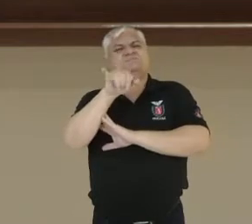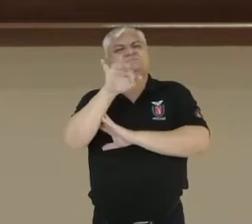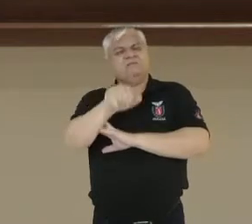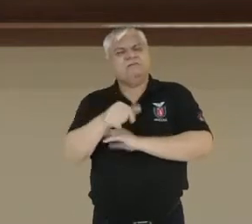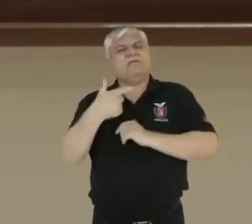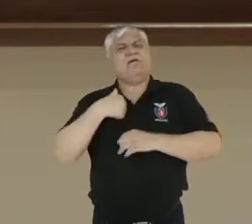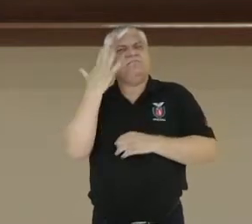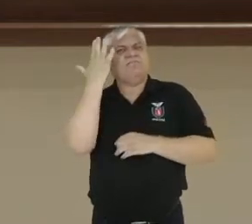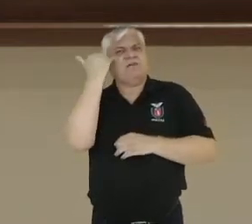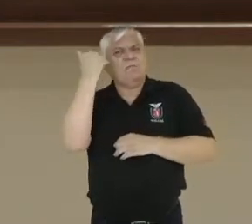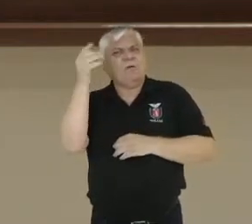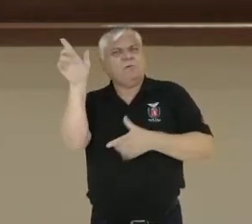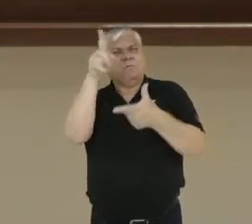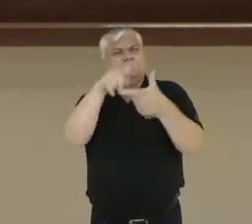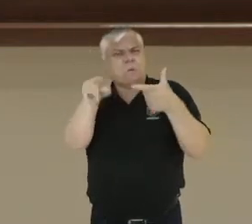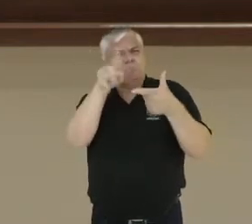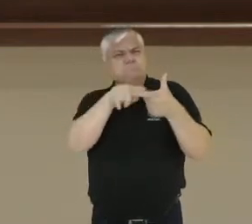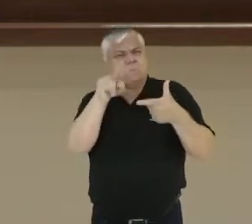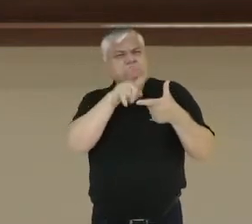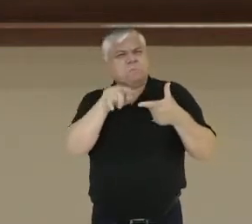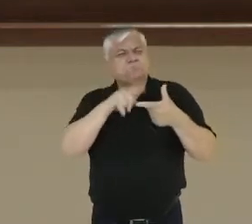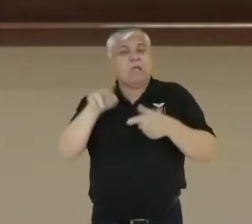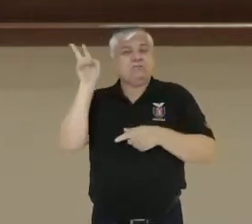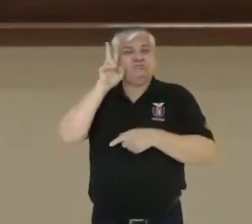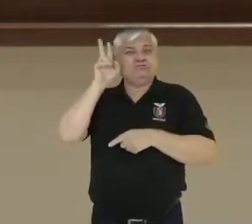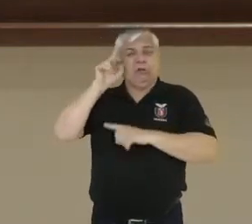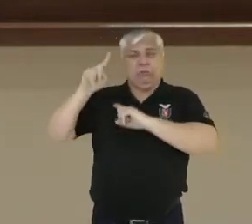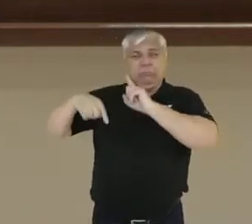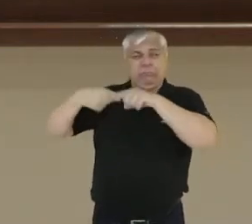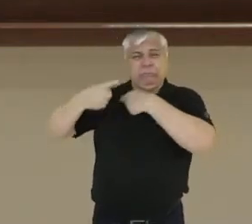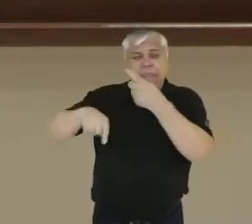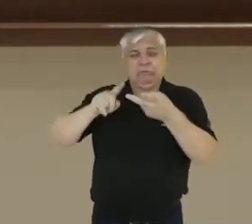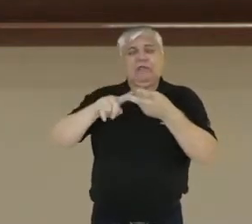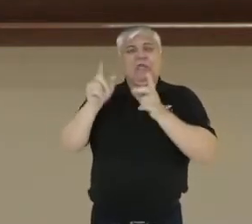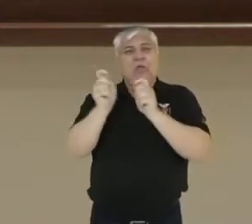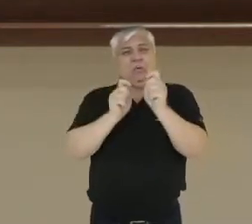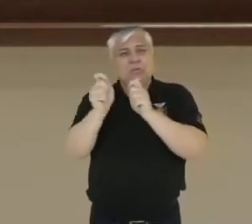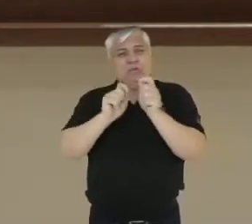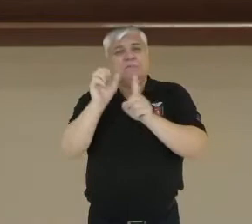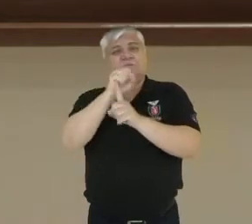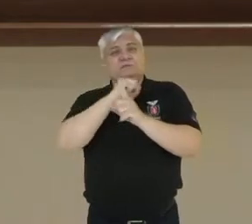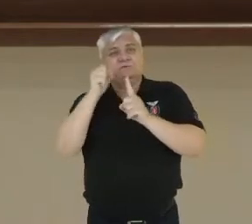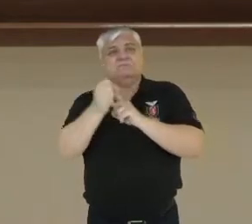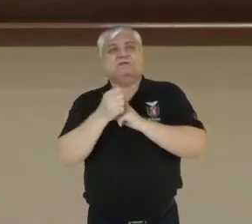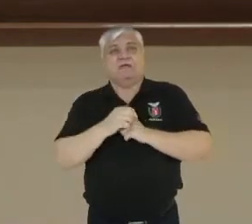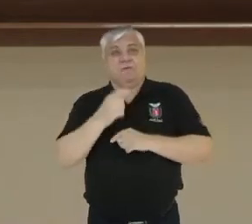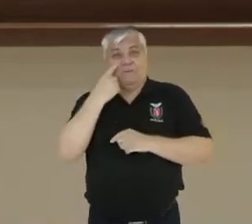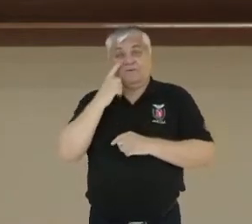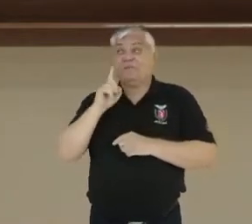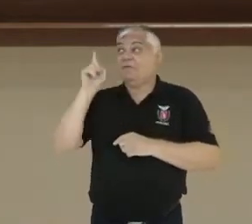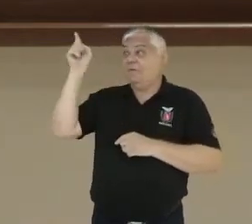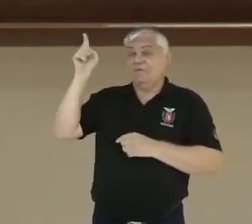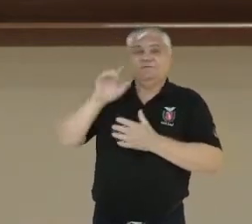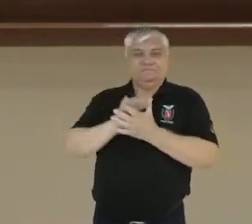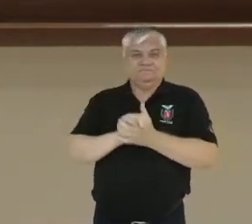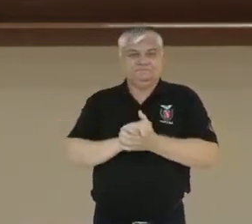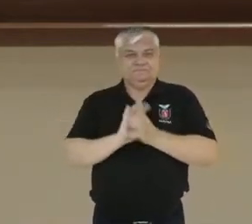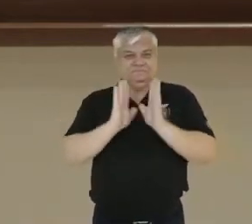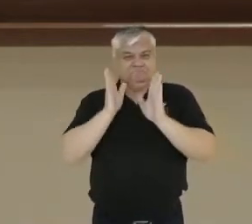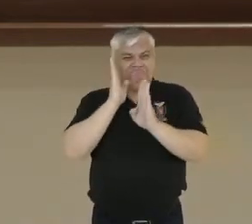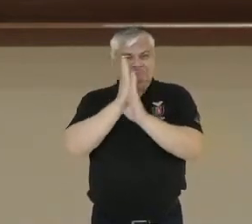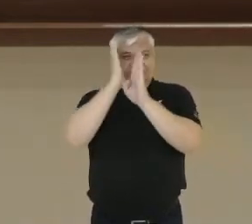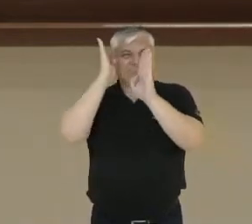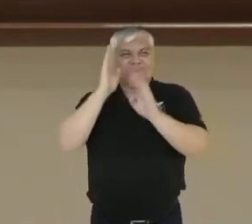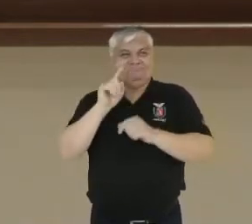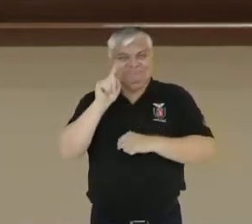tão conturbada no sentido histórico, econômico e social. Olhando aqui a imagem, você já